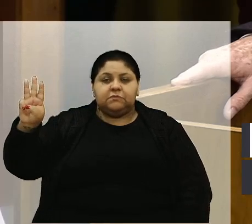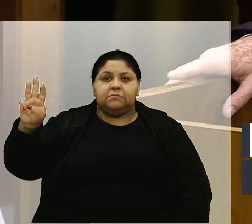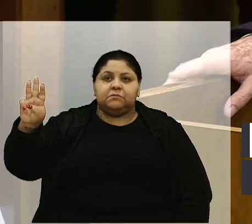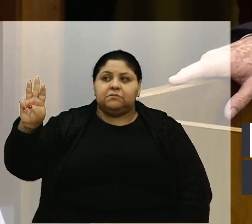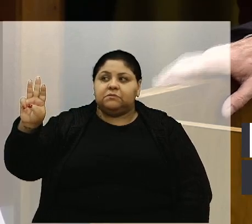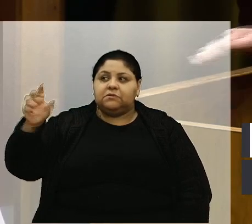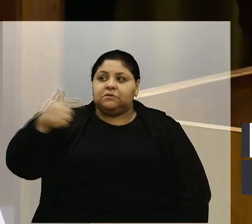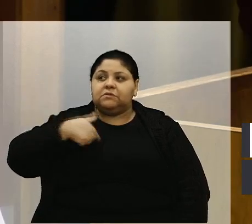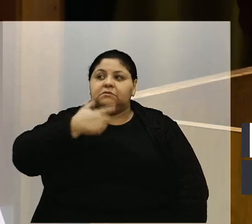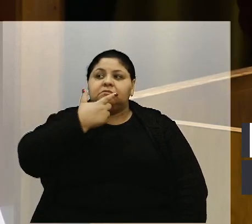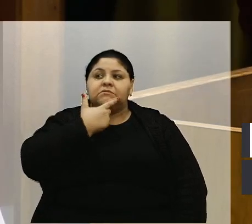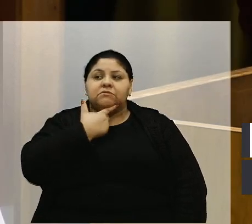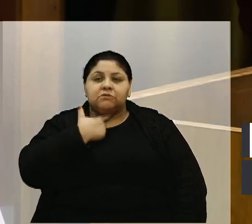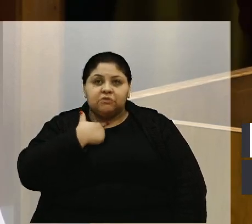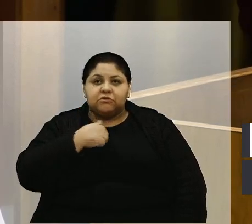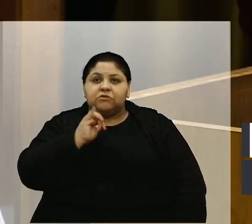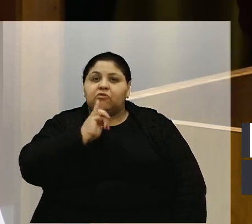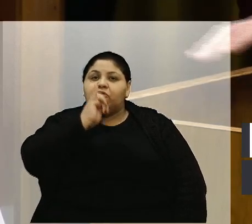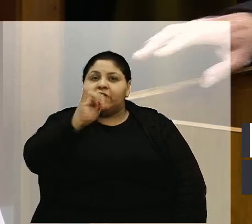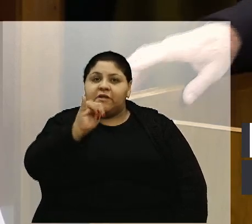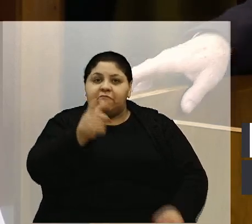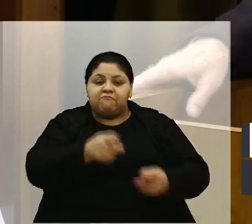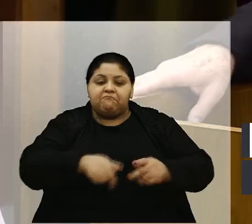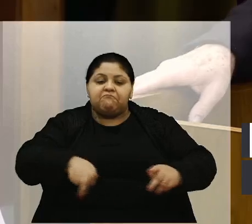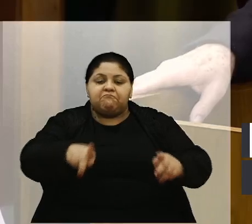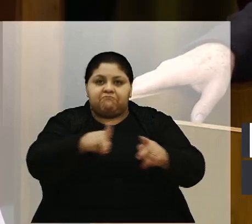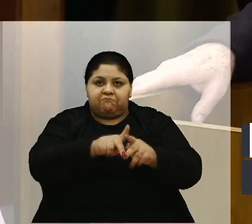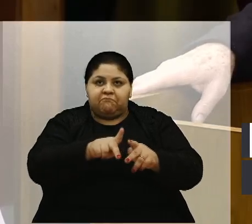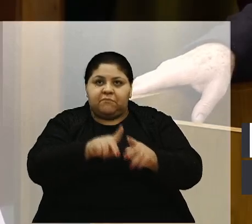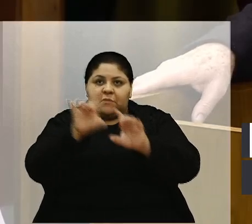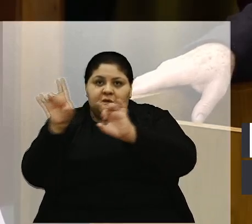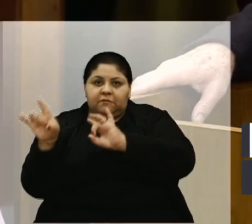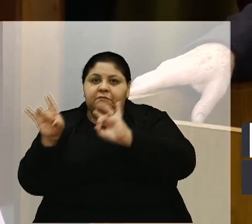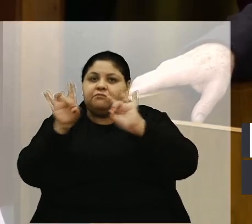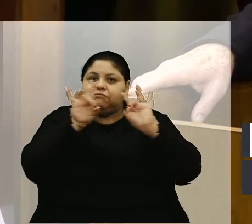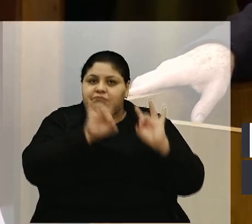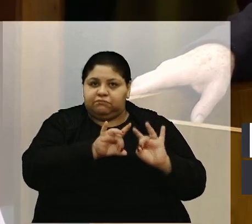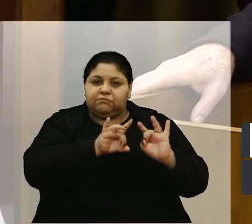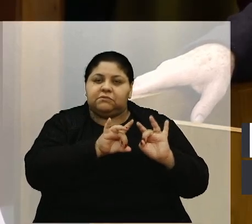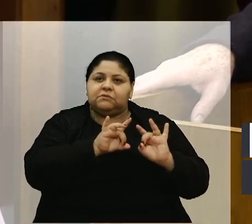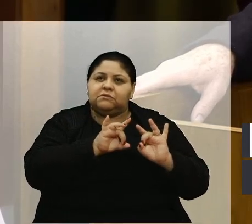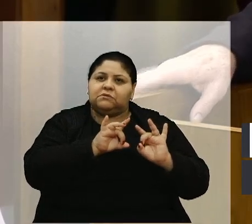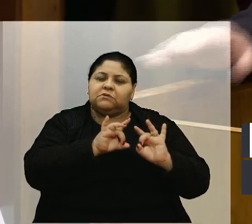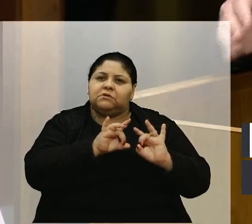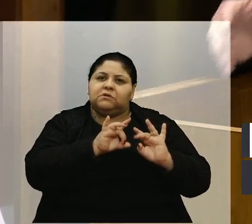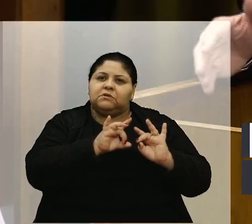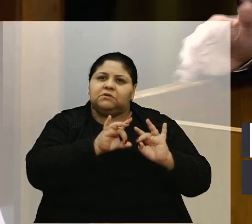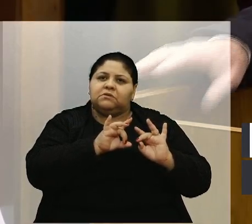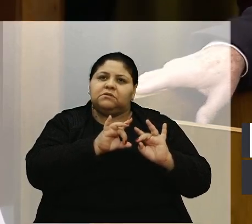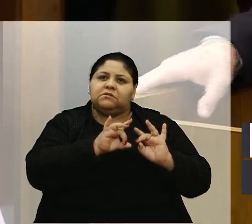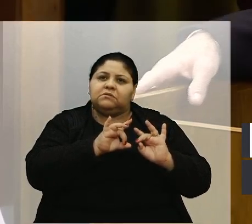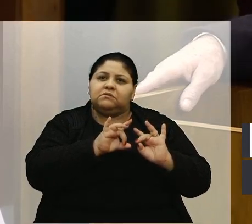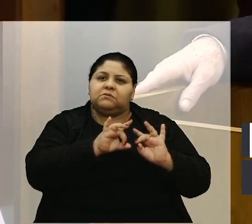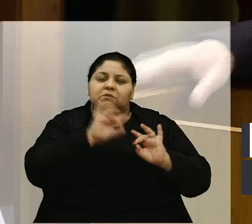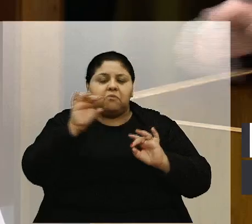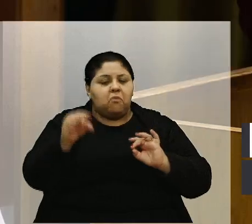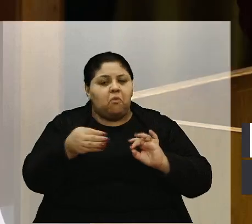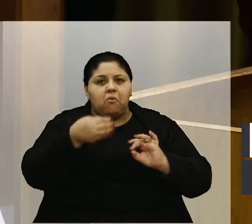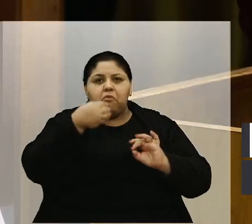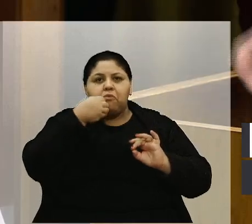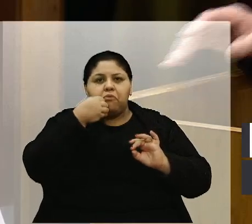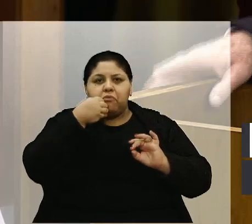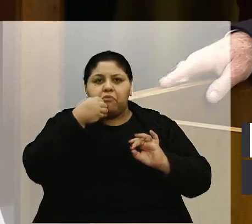eu gostaria de manifestar à população que está nos acompanhando a certeza, ou